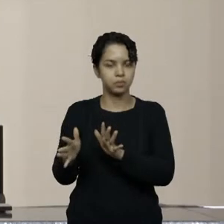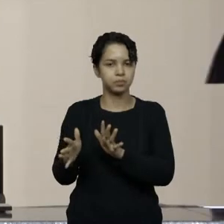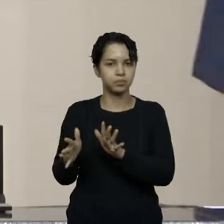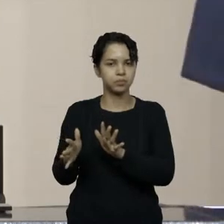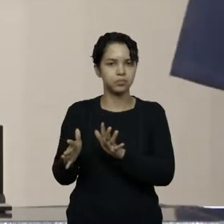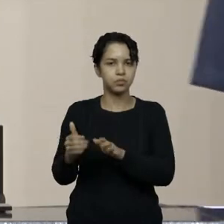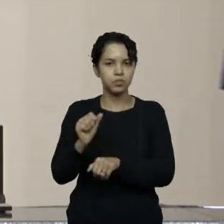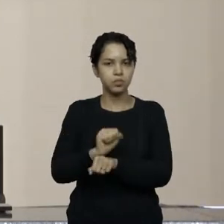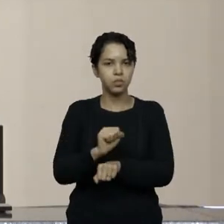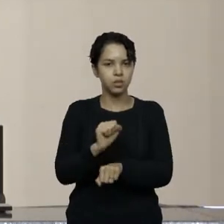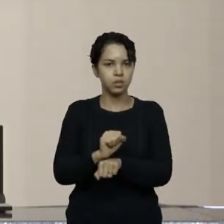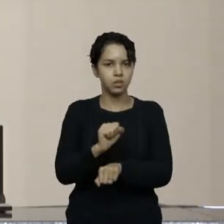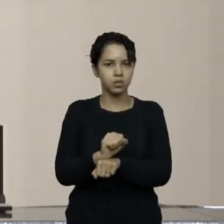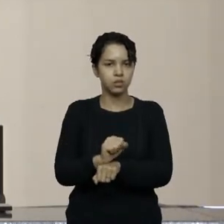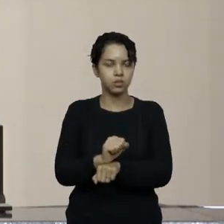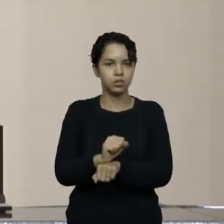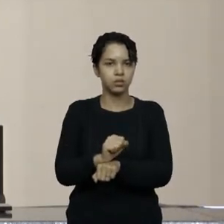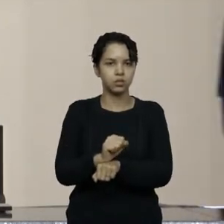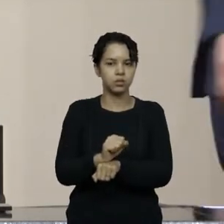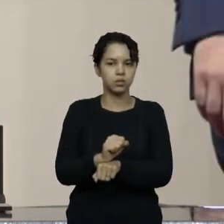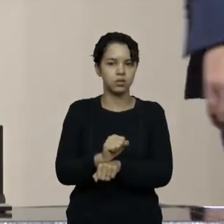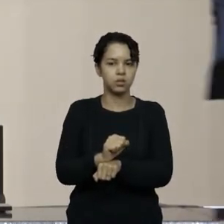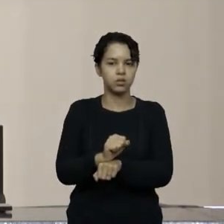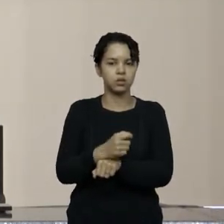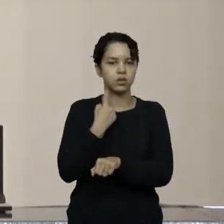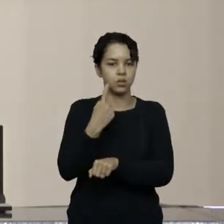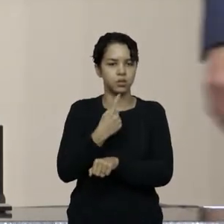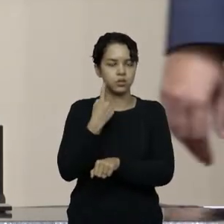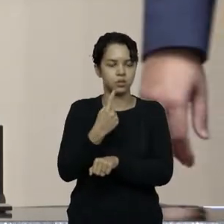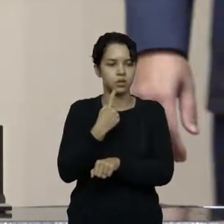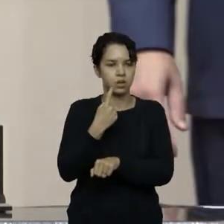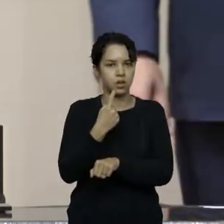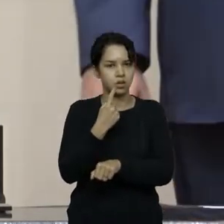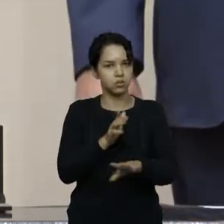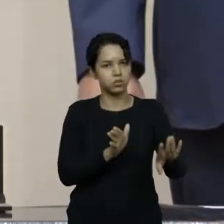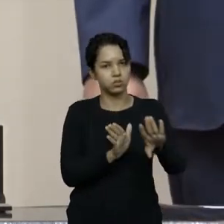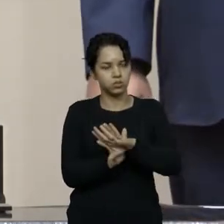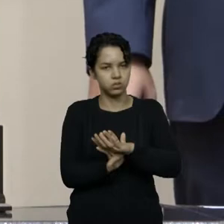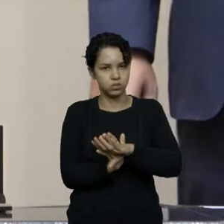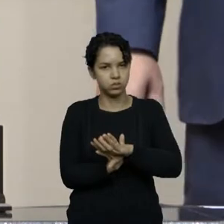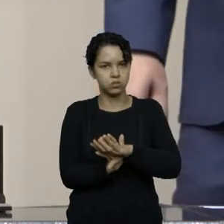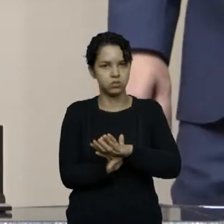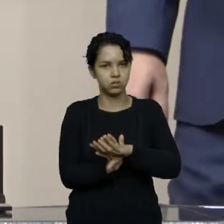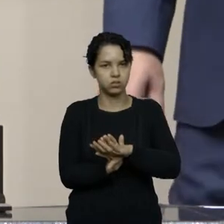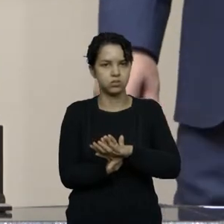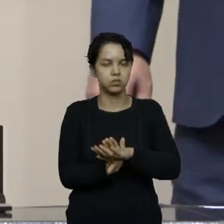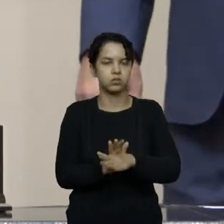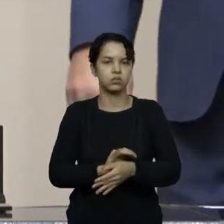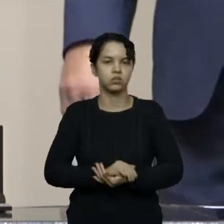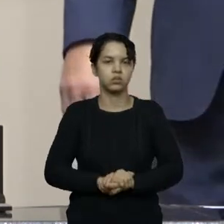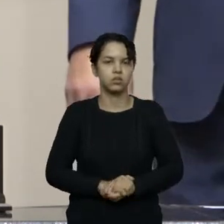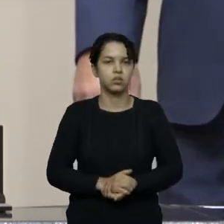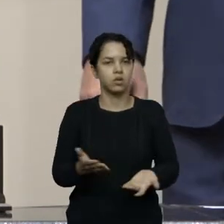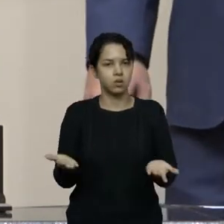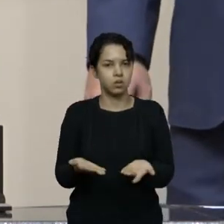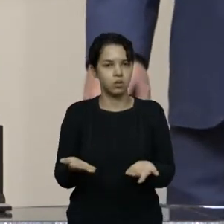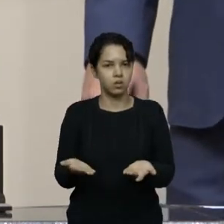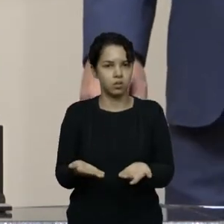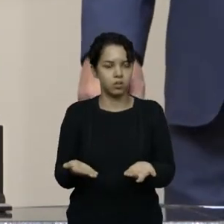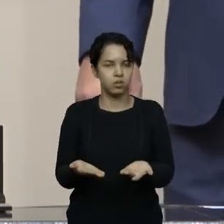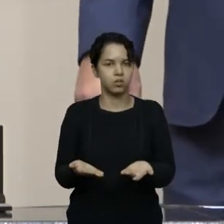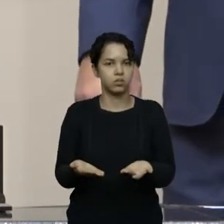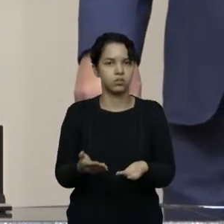a chegada de mais parlamentares a este plenário nós passaremos a